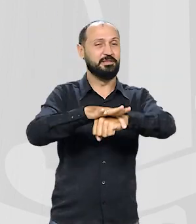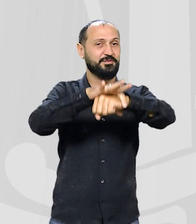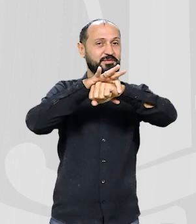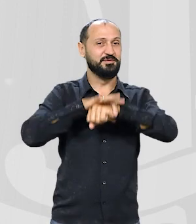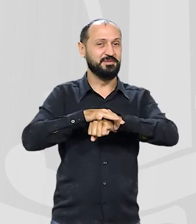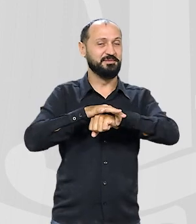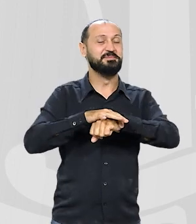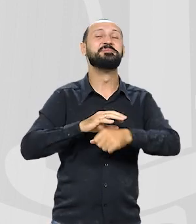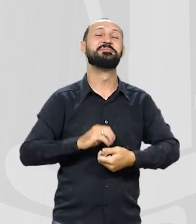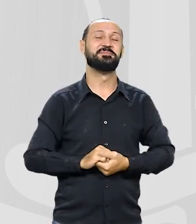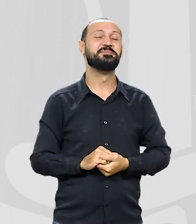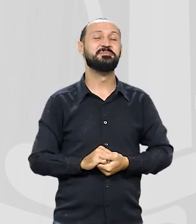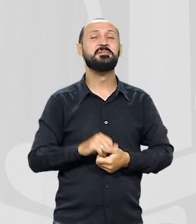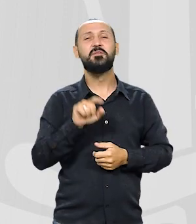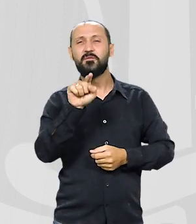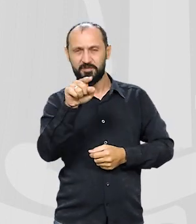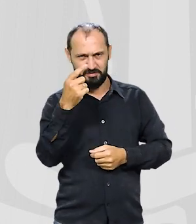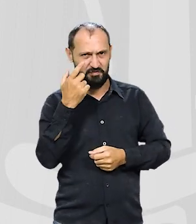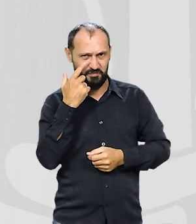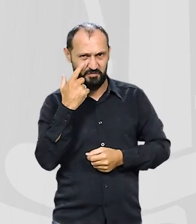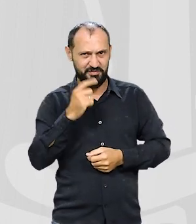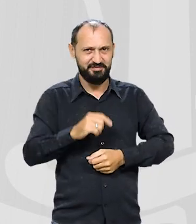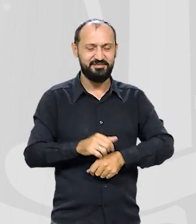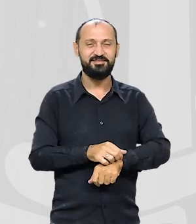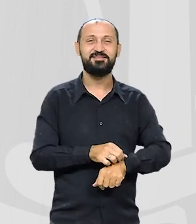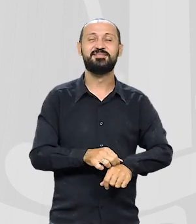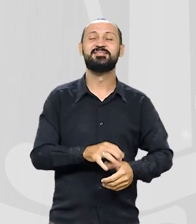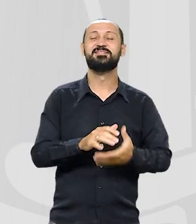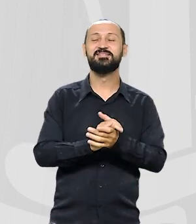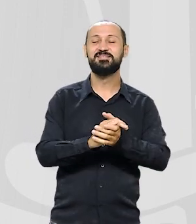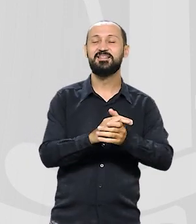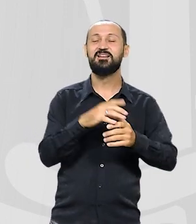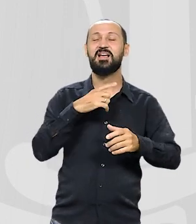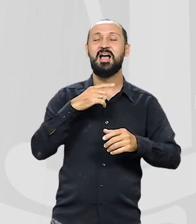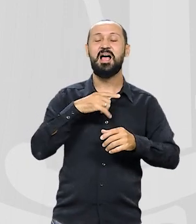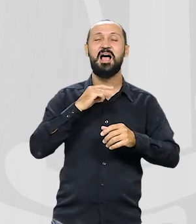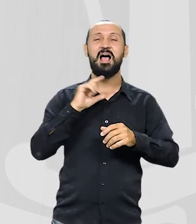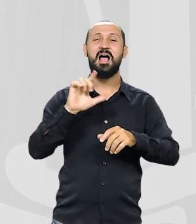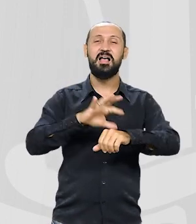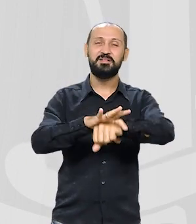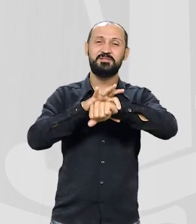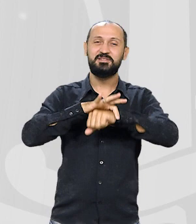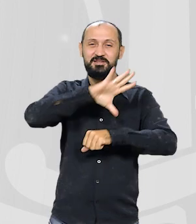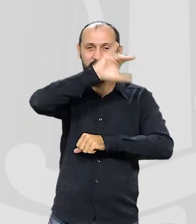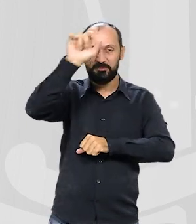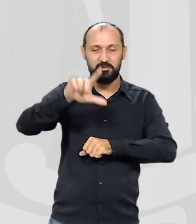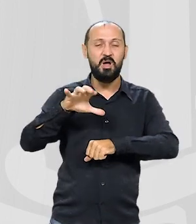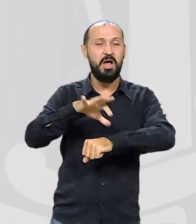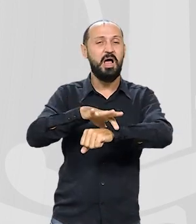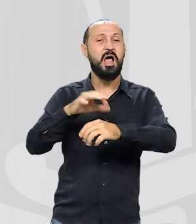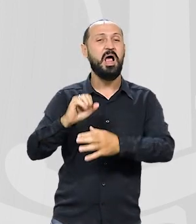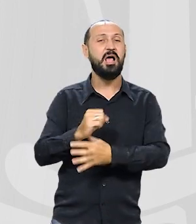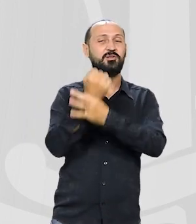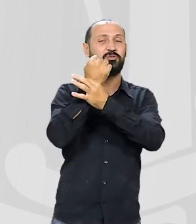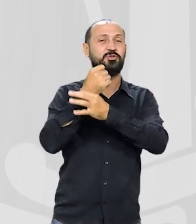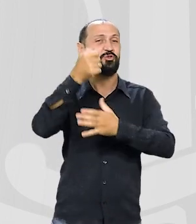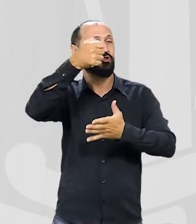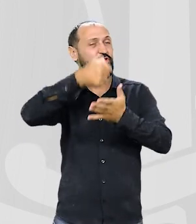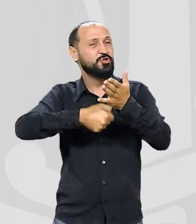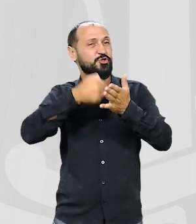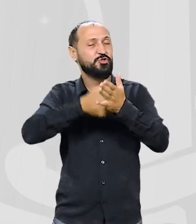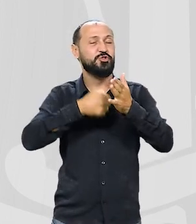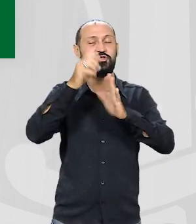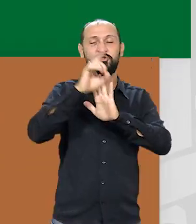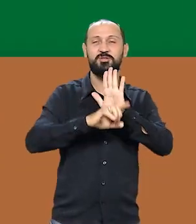da Defensoria Pública. E aí, você viu? Defensoria Pública de Mato Grosso do Sul. Garantir o seu direito é